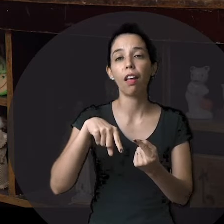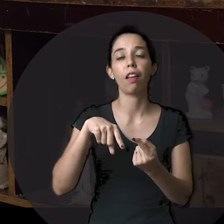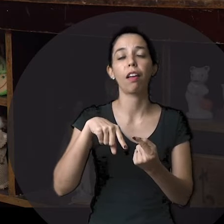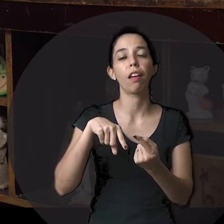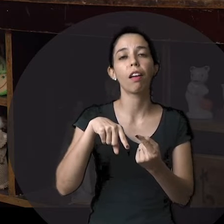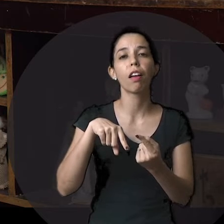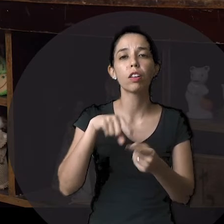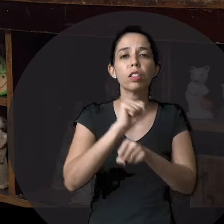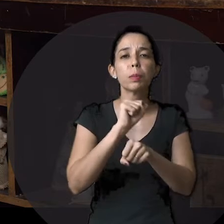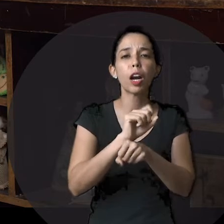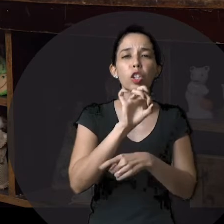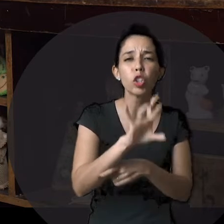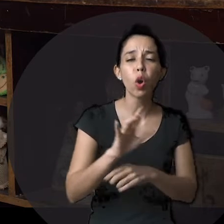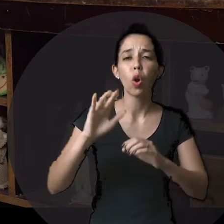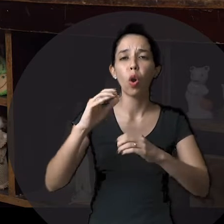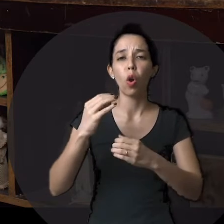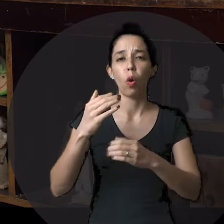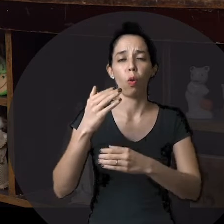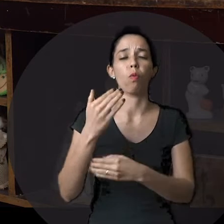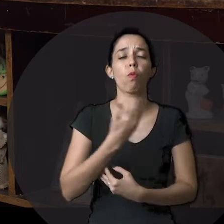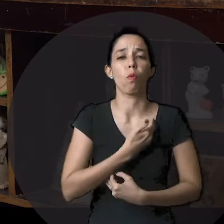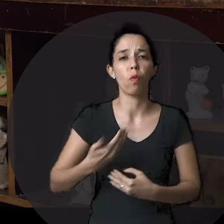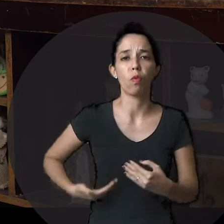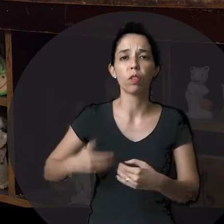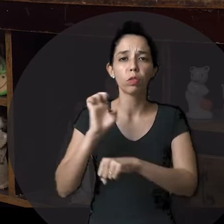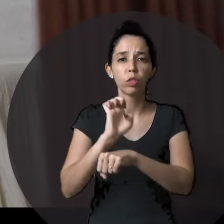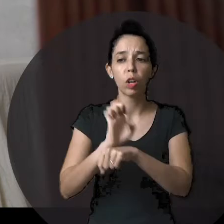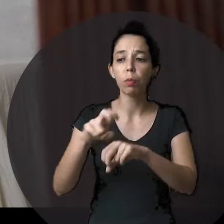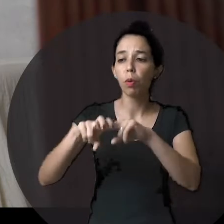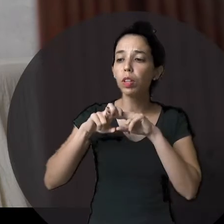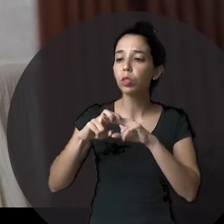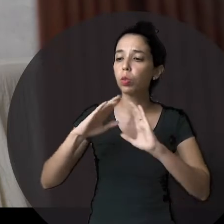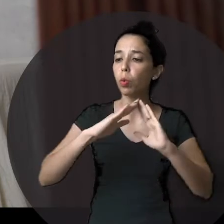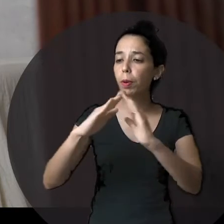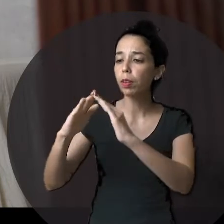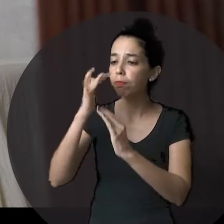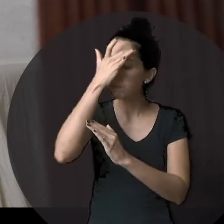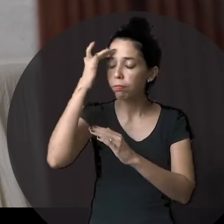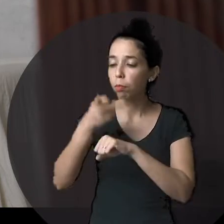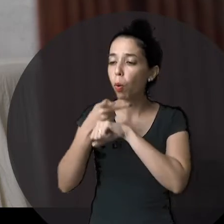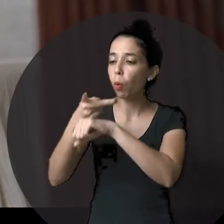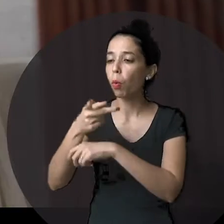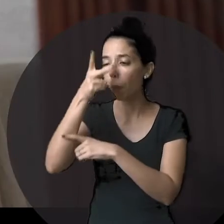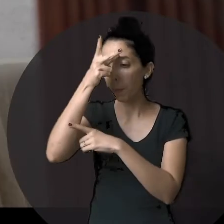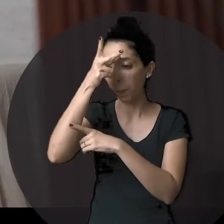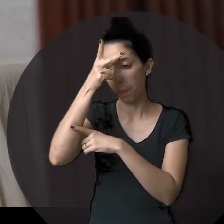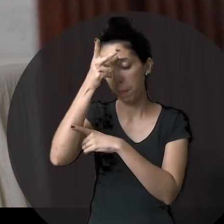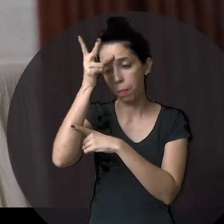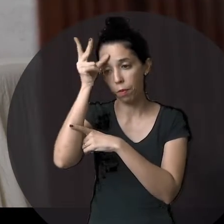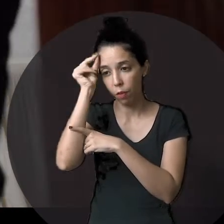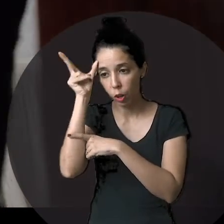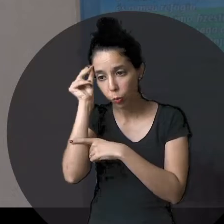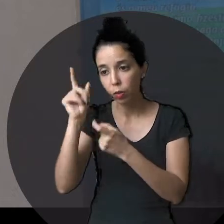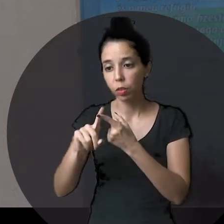tudo. Para não esperar só pelo governo do estado, os moradores procuraram também a prefeitura. Então nós vamos